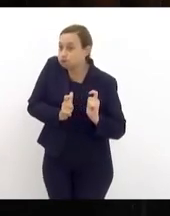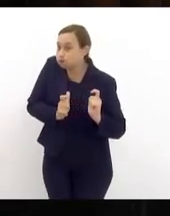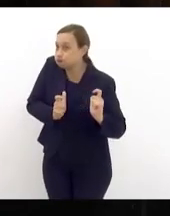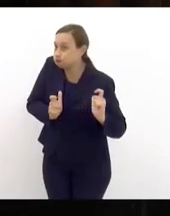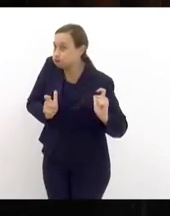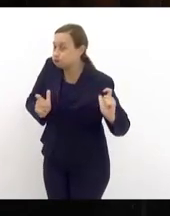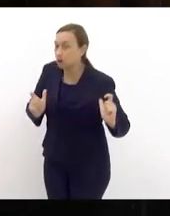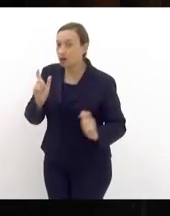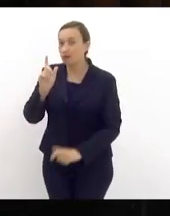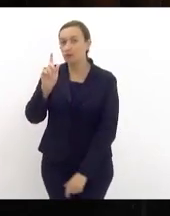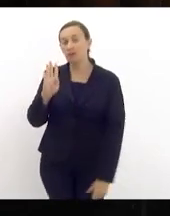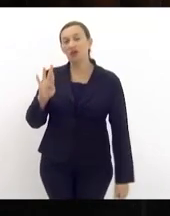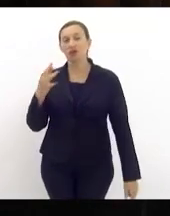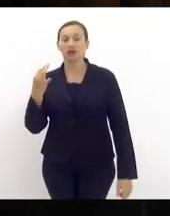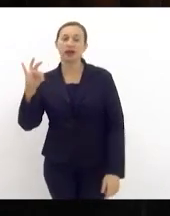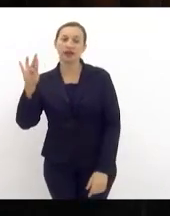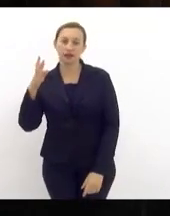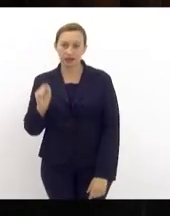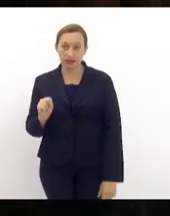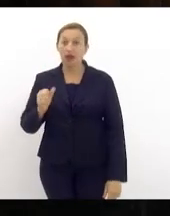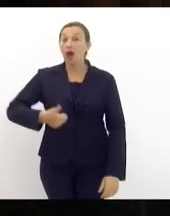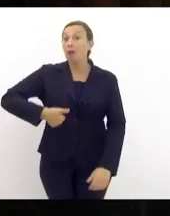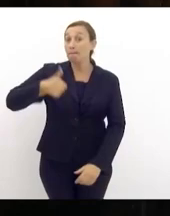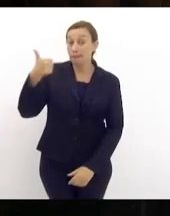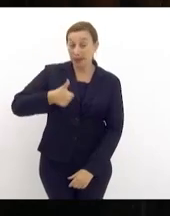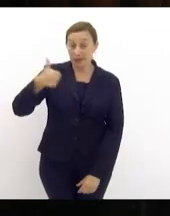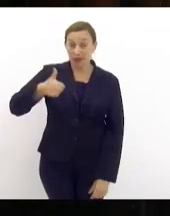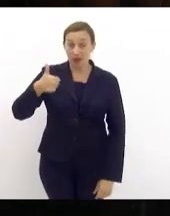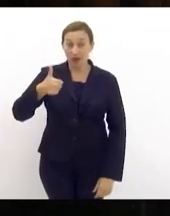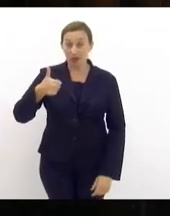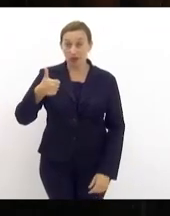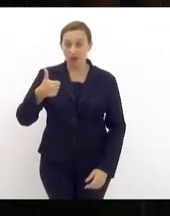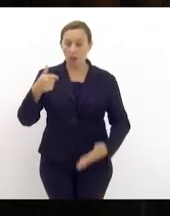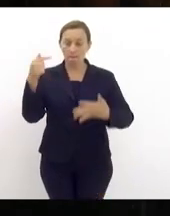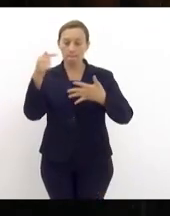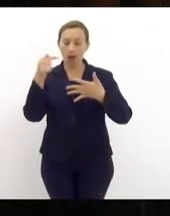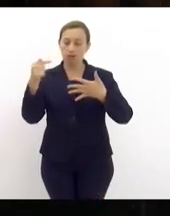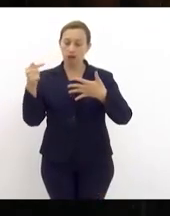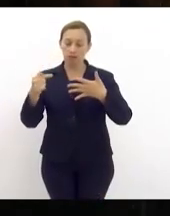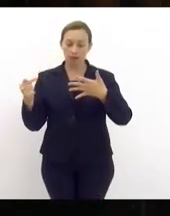bilionárias. Primeiro, vamos pontuar